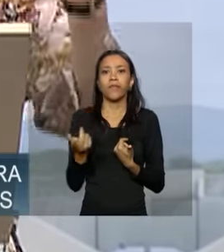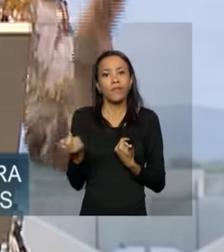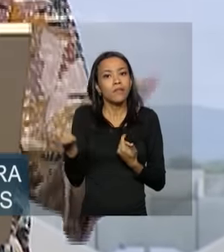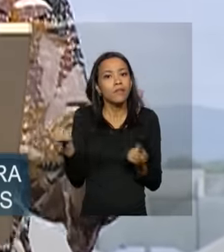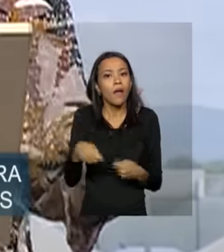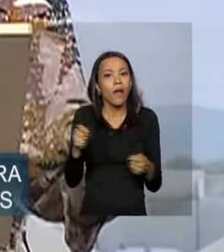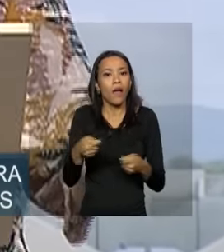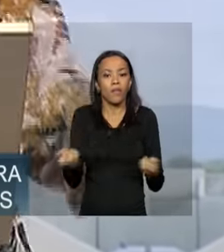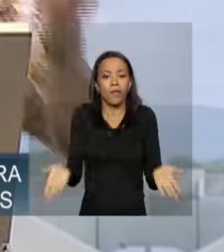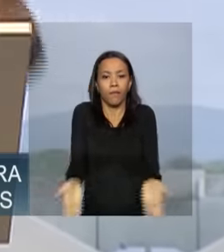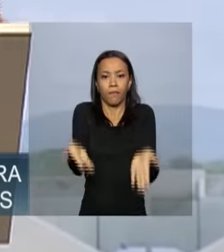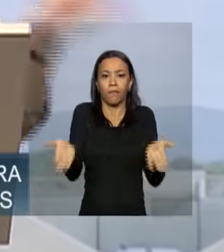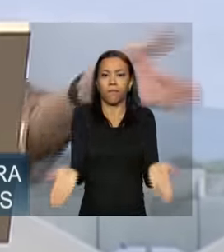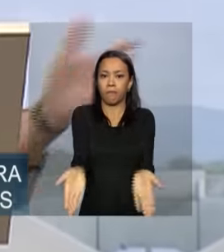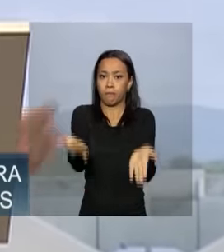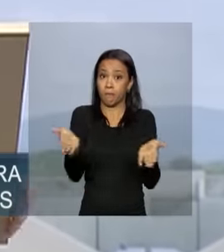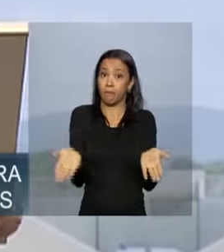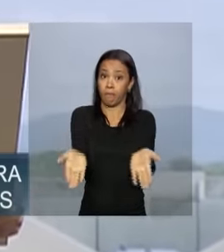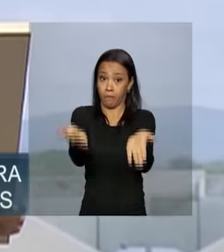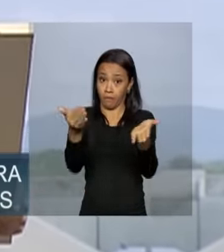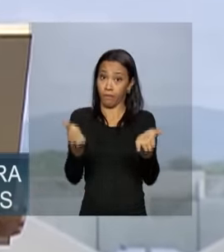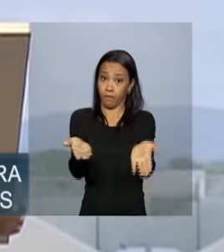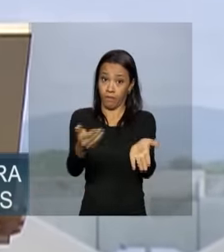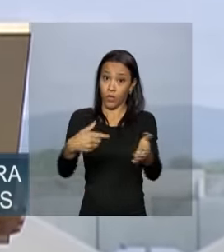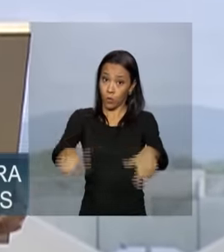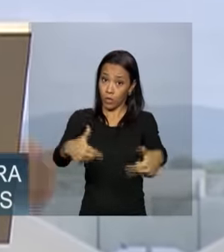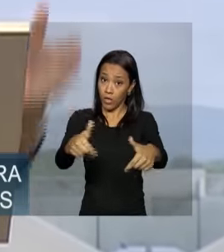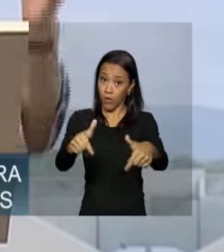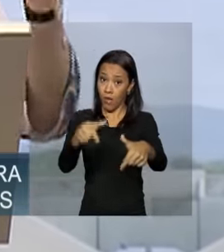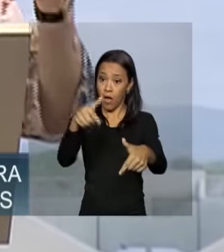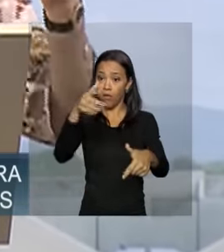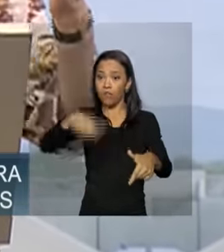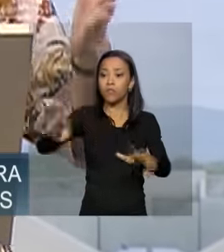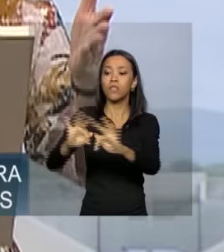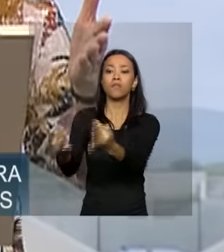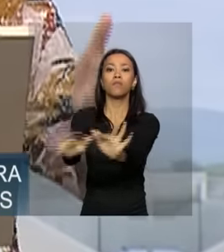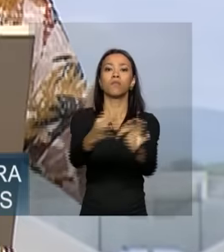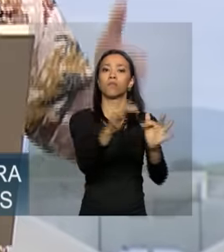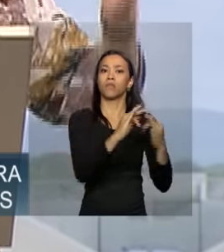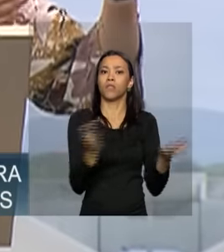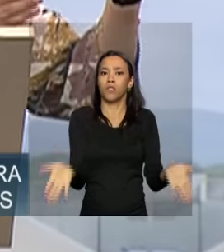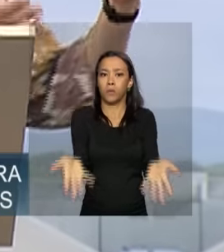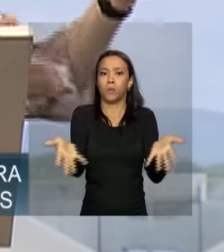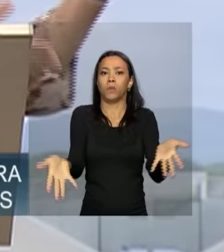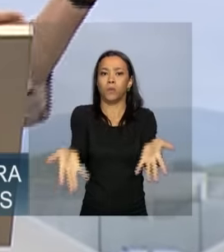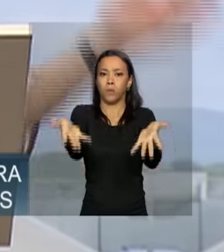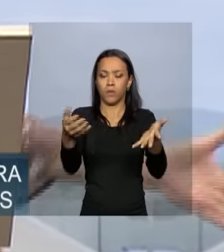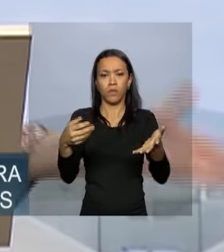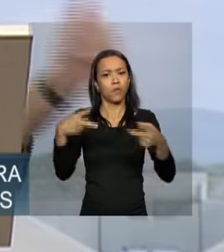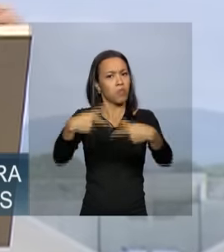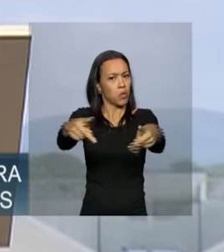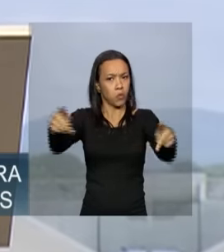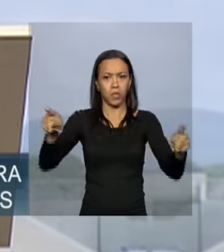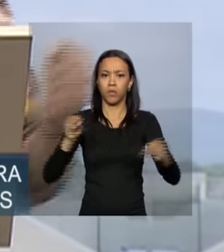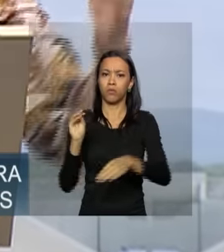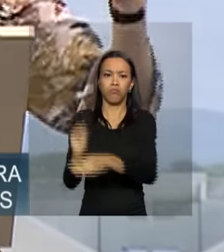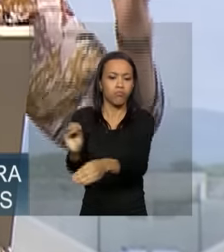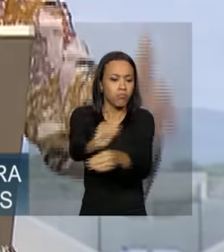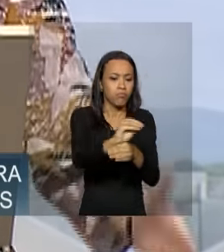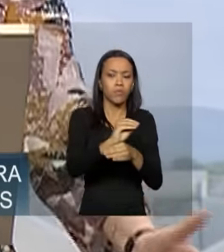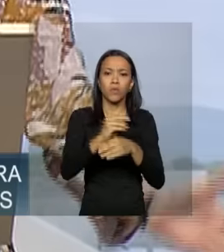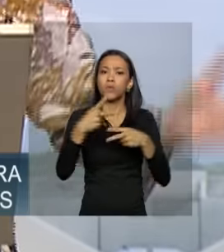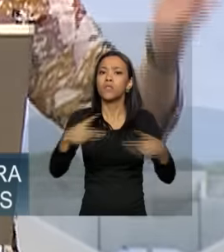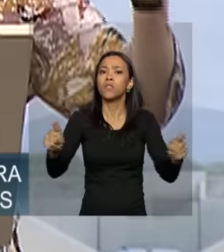que favoreçam a pequena propriedade, que ele possa ter a sua criação, que